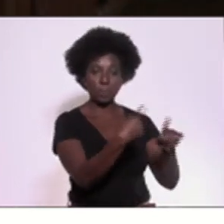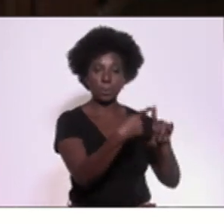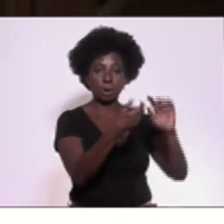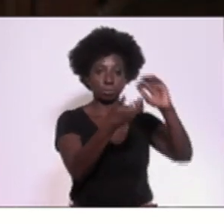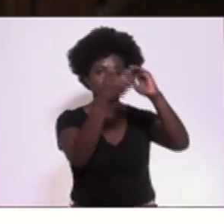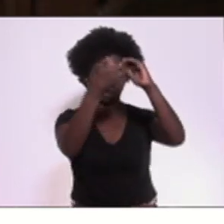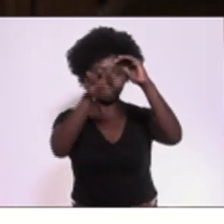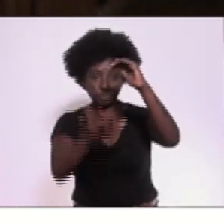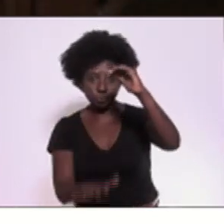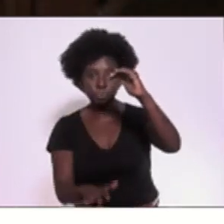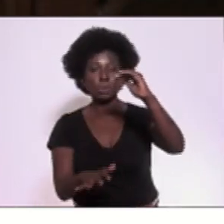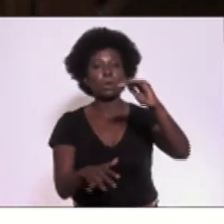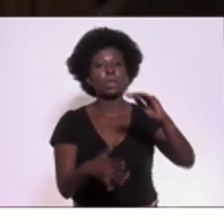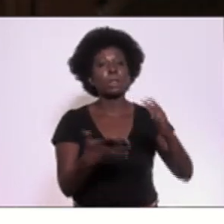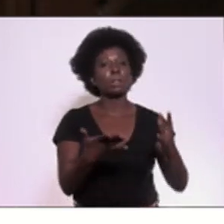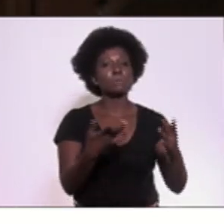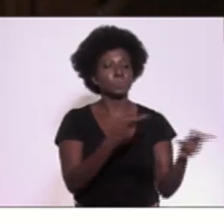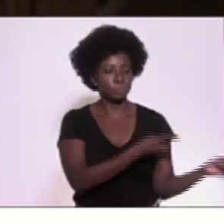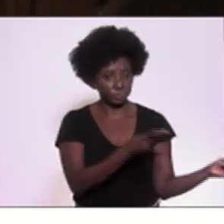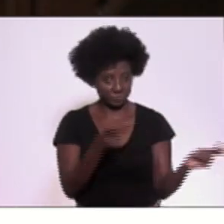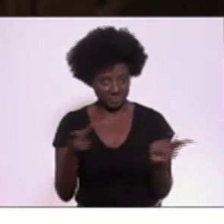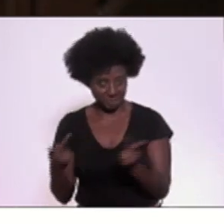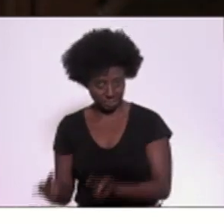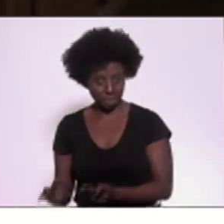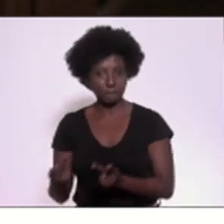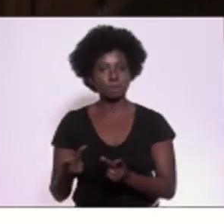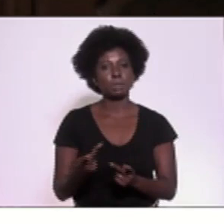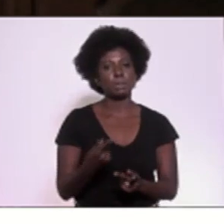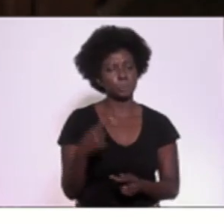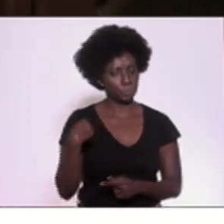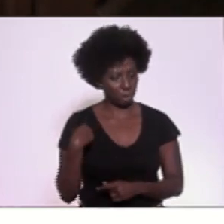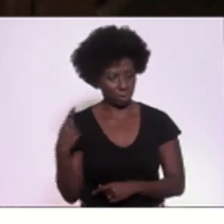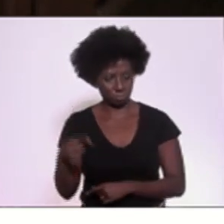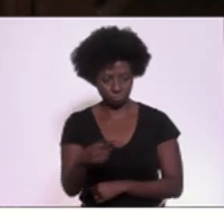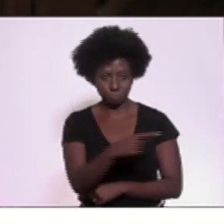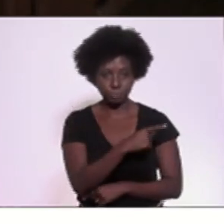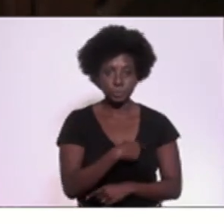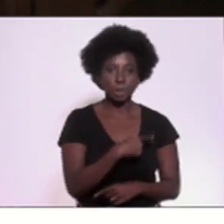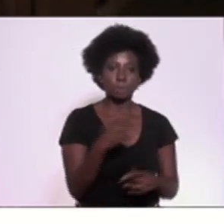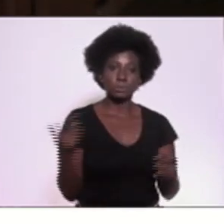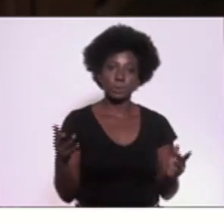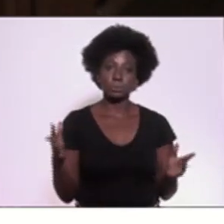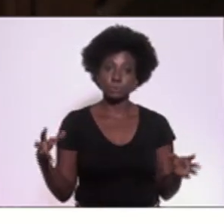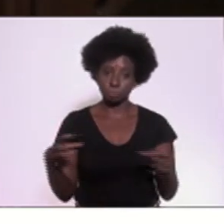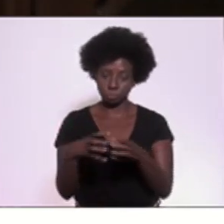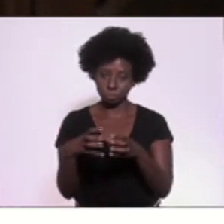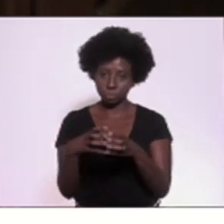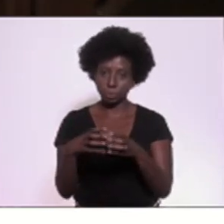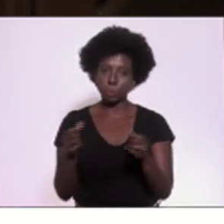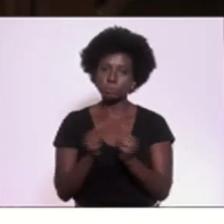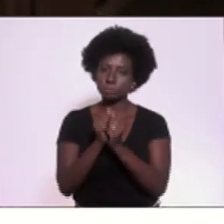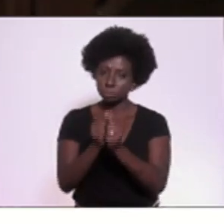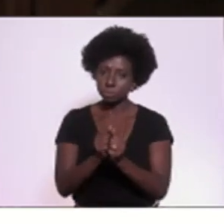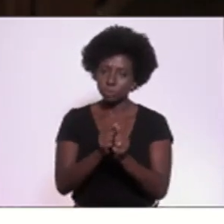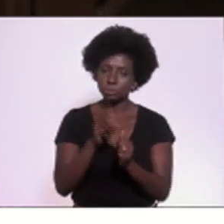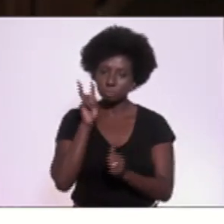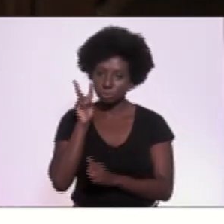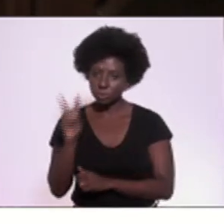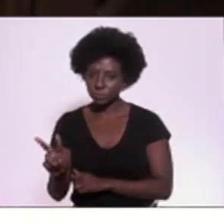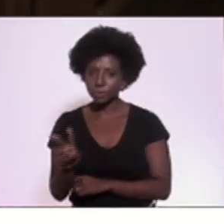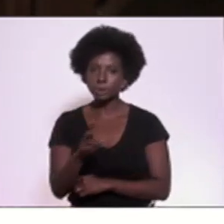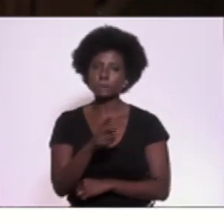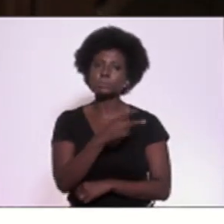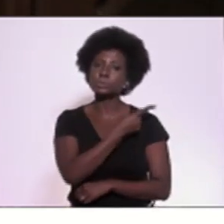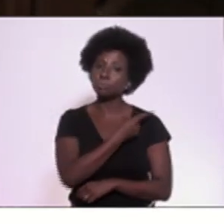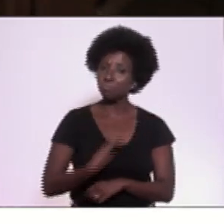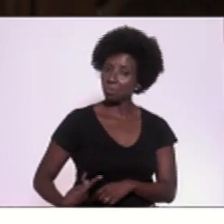caiu, nós fomos visitá-los, mandatos do Eliomar, do Flávio, meu, estivemos por lá, constatamos a situação, o governo do